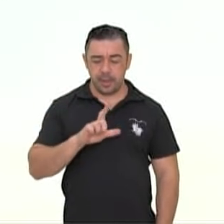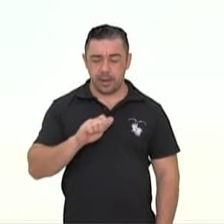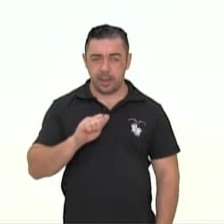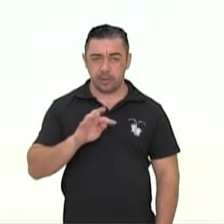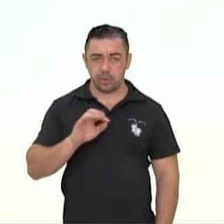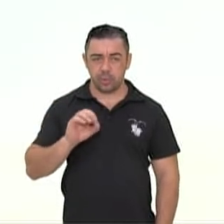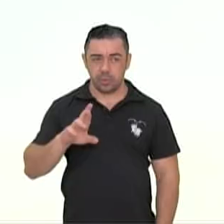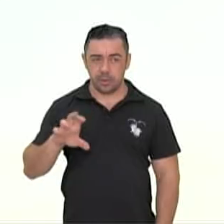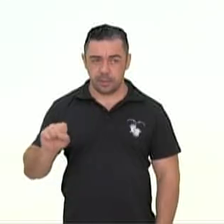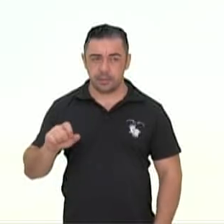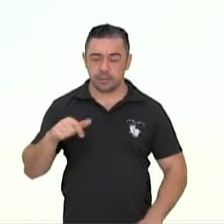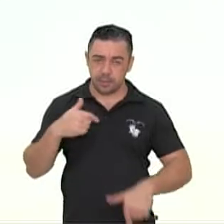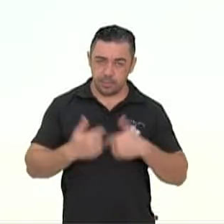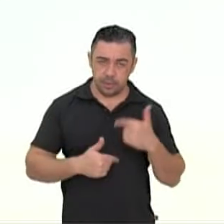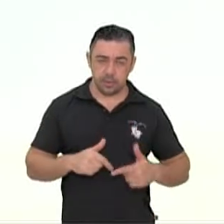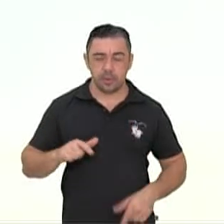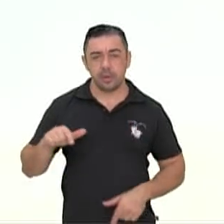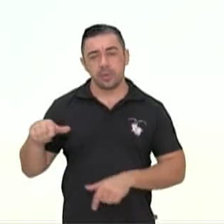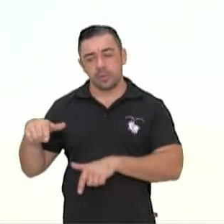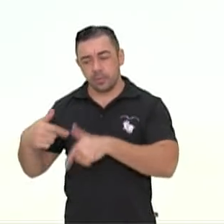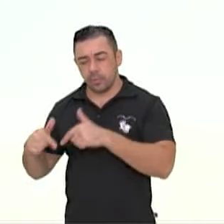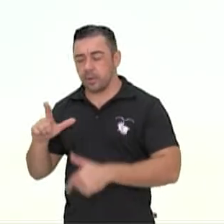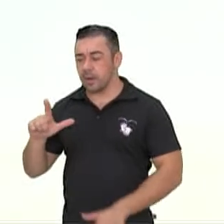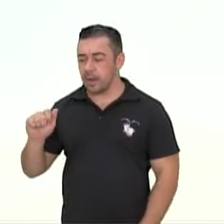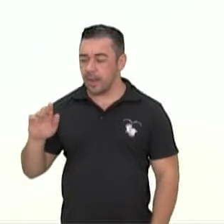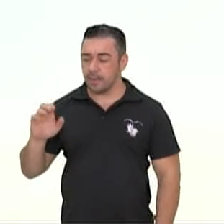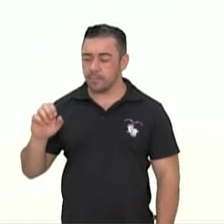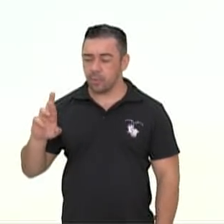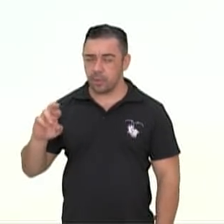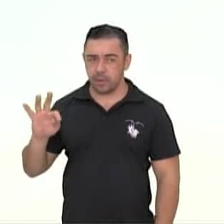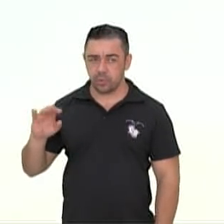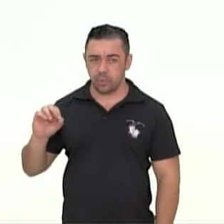Batalha, e os trabalhadores laborar, né?